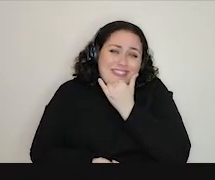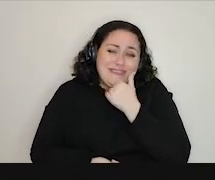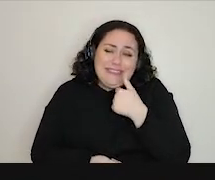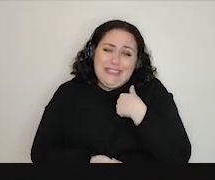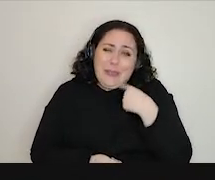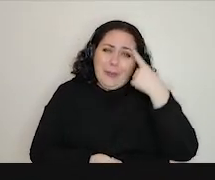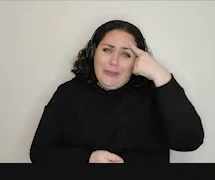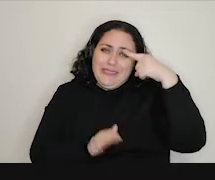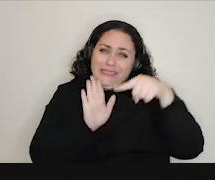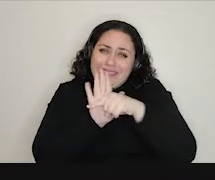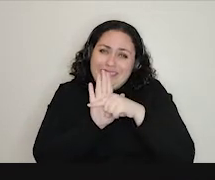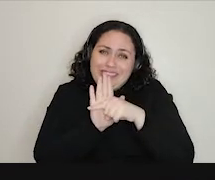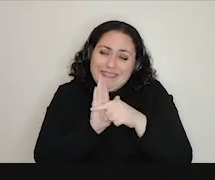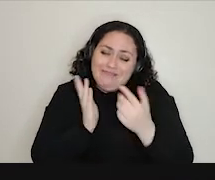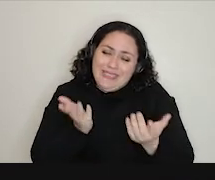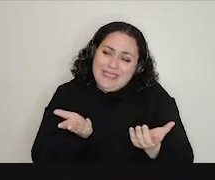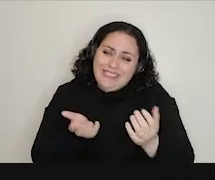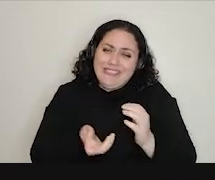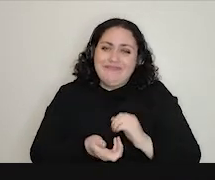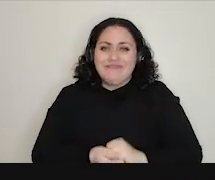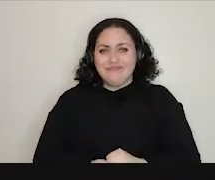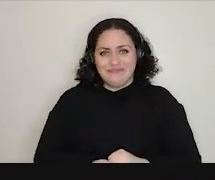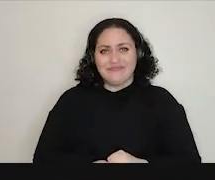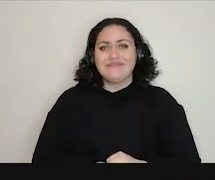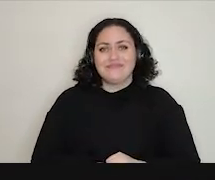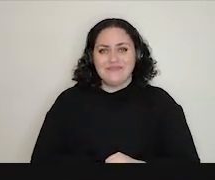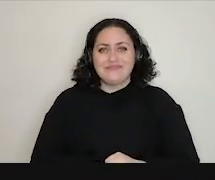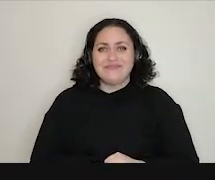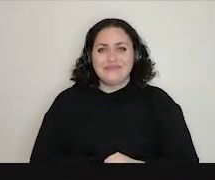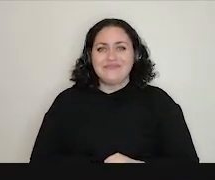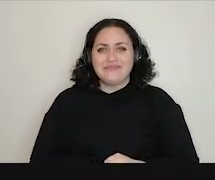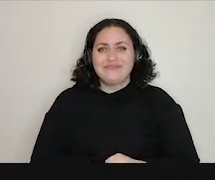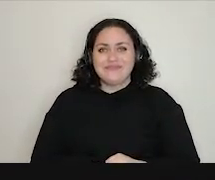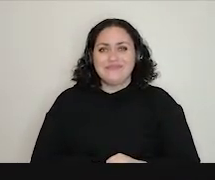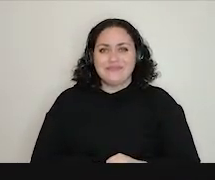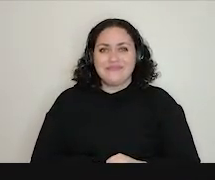bem pessimista, né, em relação a isso.